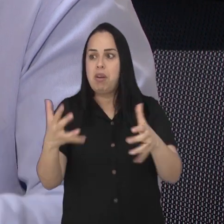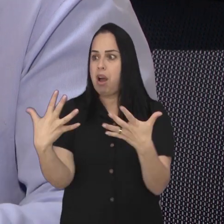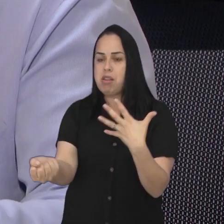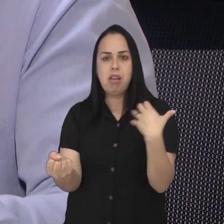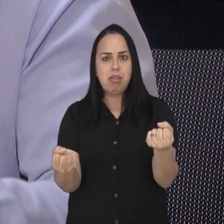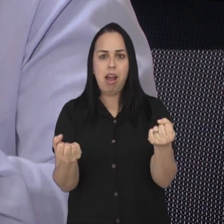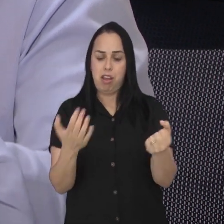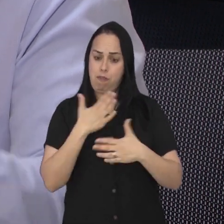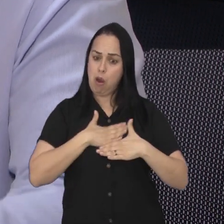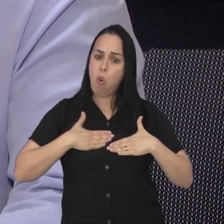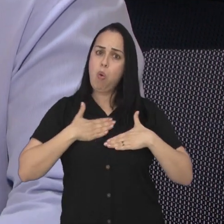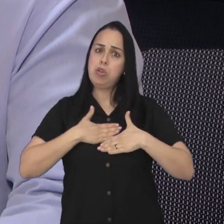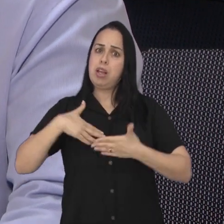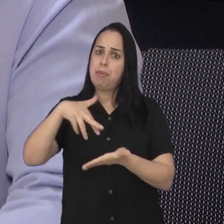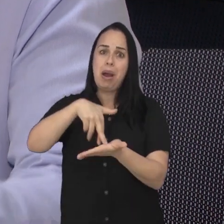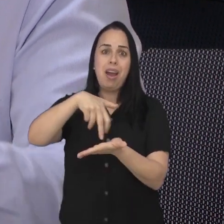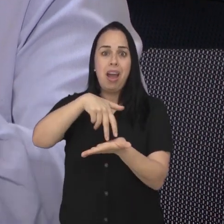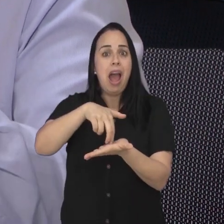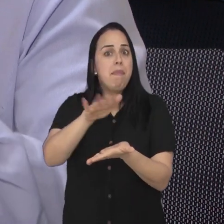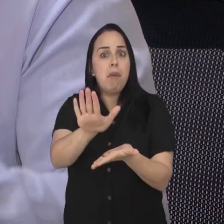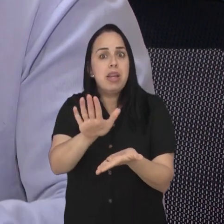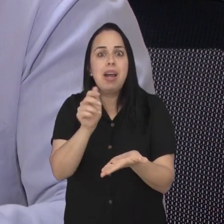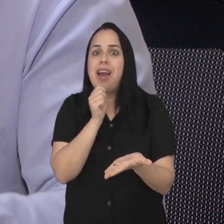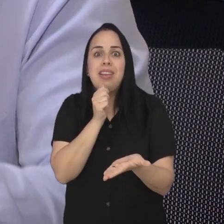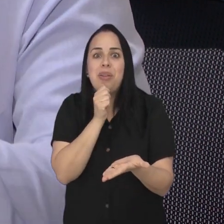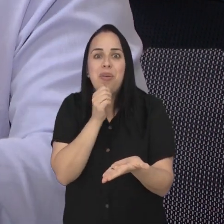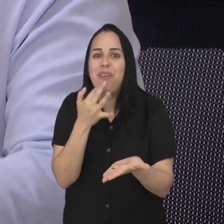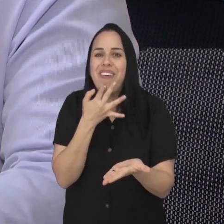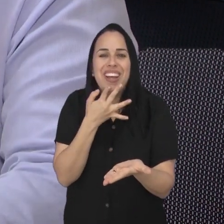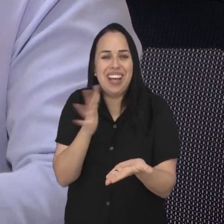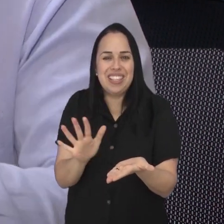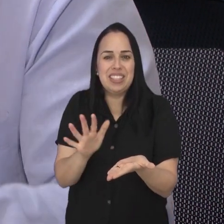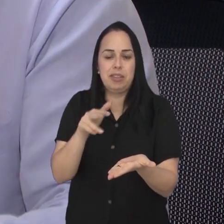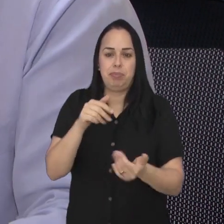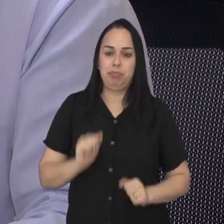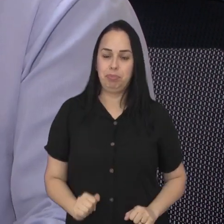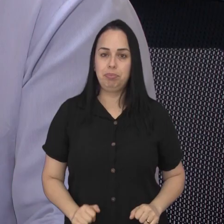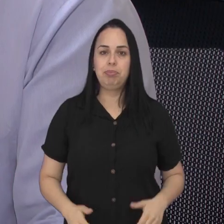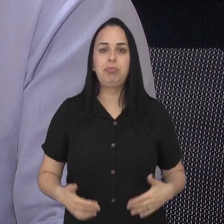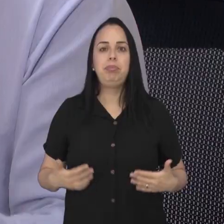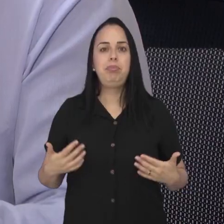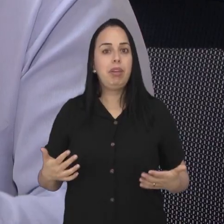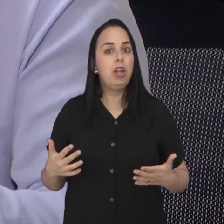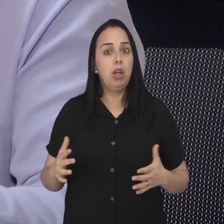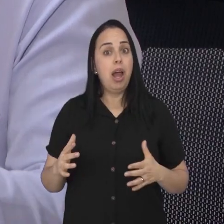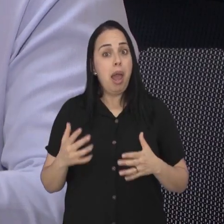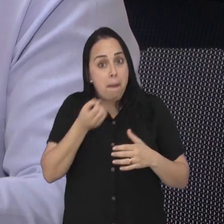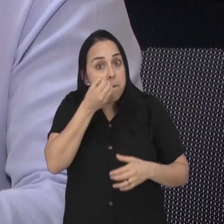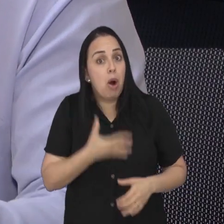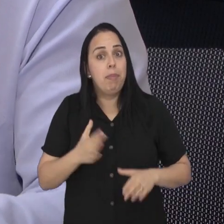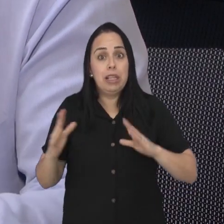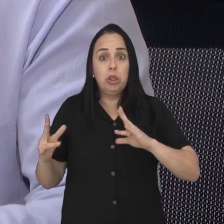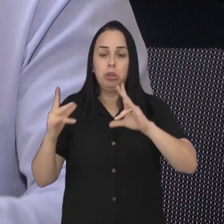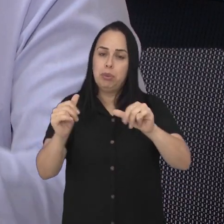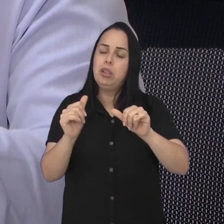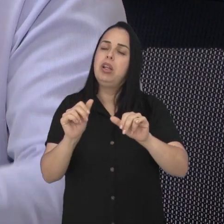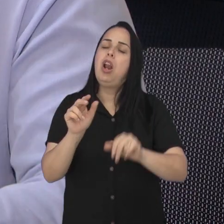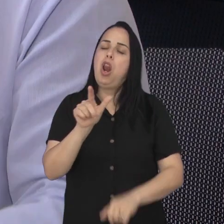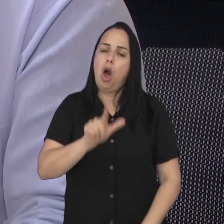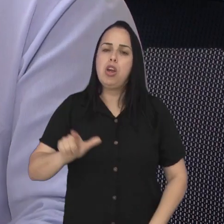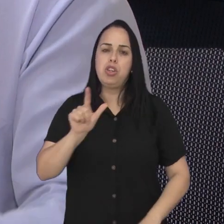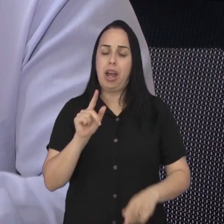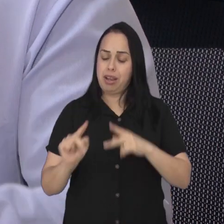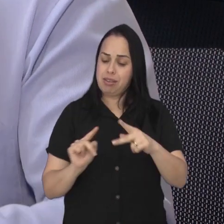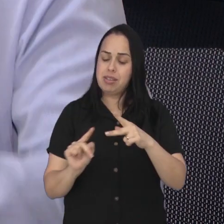mais adeptos, pessoas que gostam da dança, mas ainda não conhecem, nesse ponto específico, o sapateado. Todo mundo ganha com isso e, é claro, o